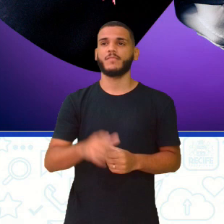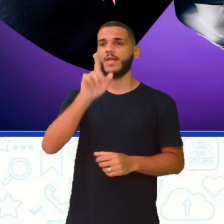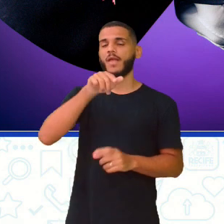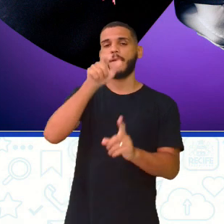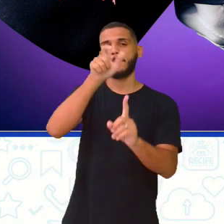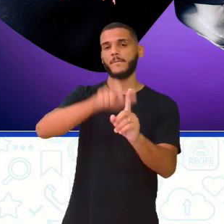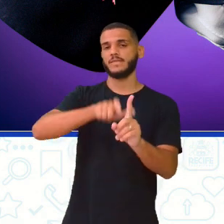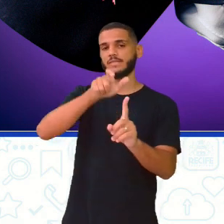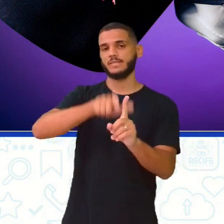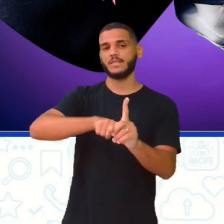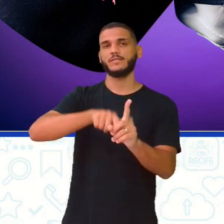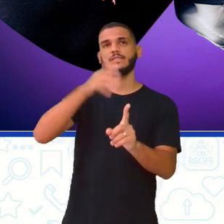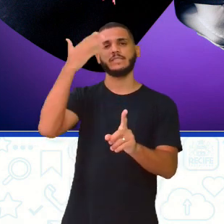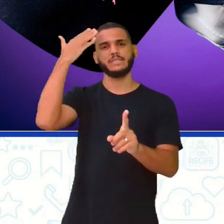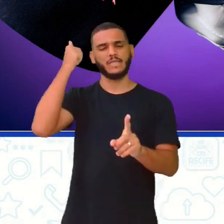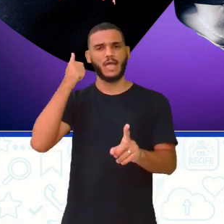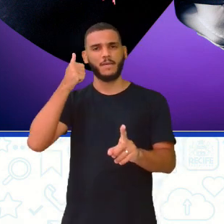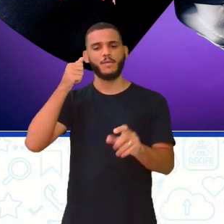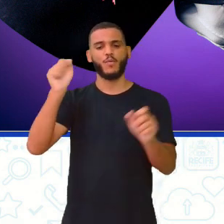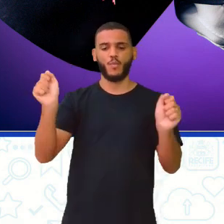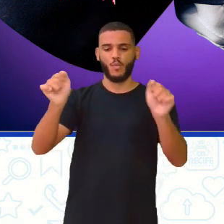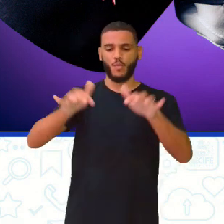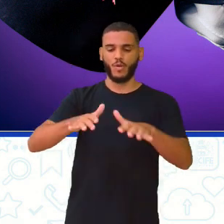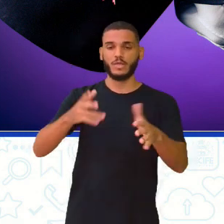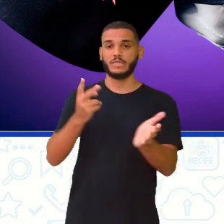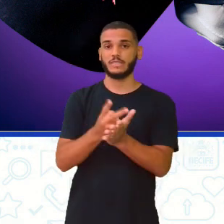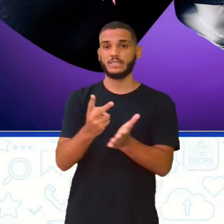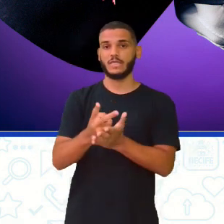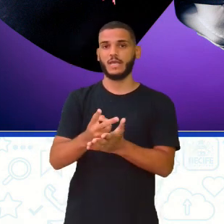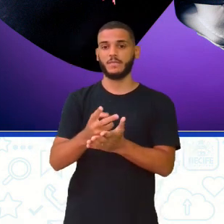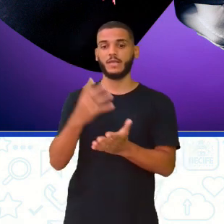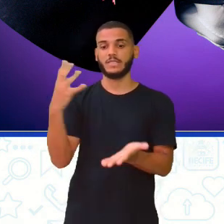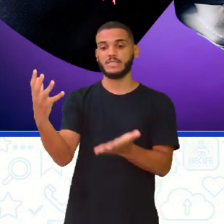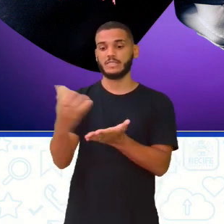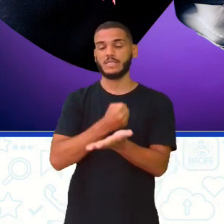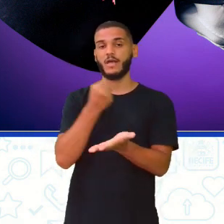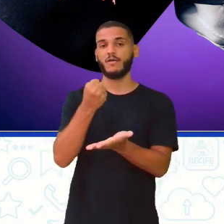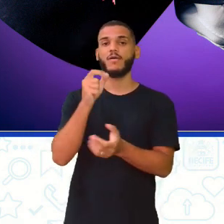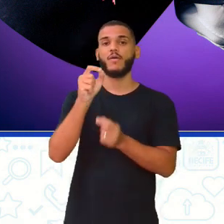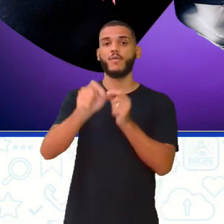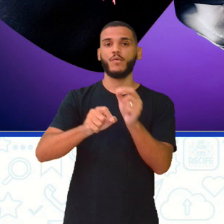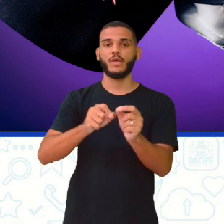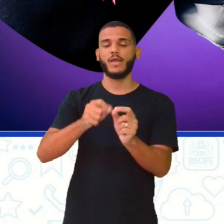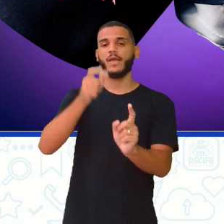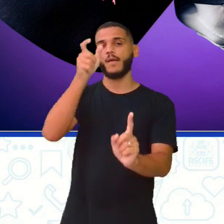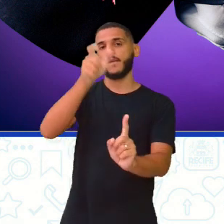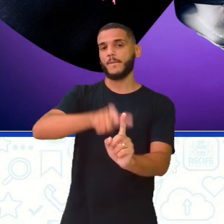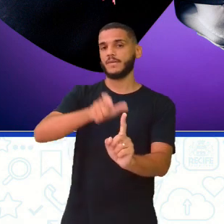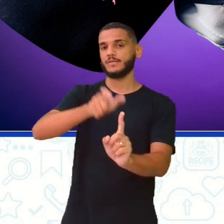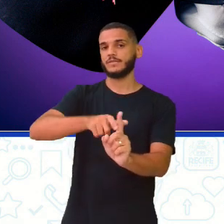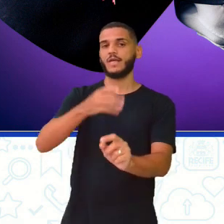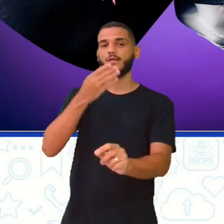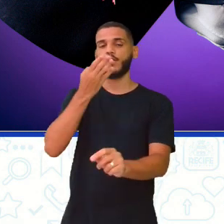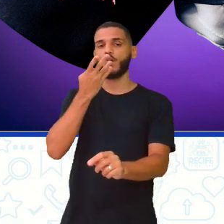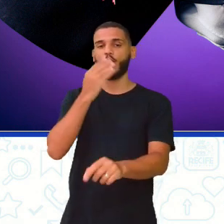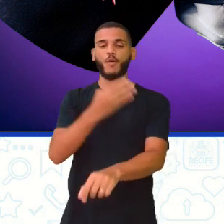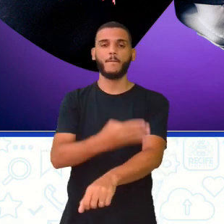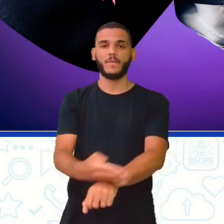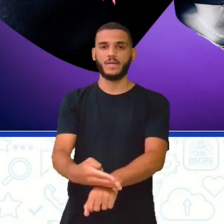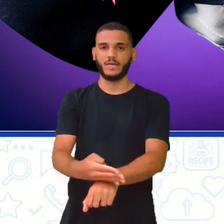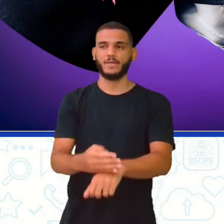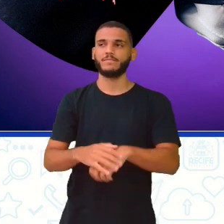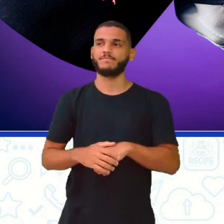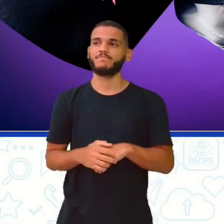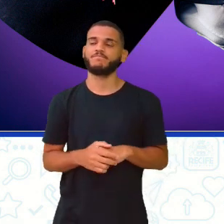personagem sábio e místico, que sempre aparece para salvar o dia do protagonista branco. Só com essa descrição eu